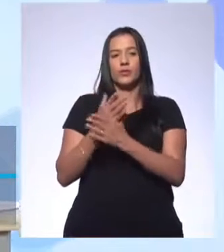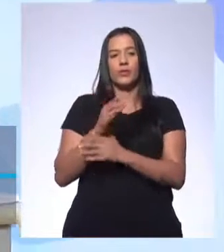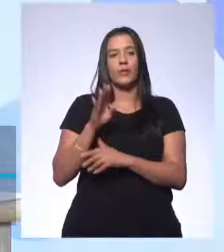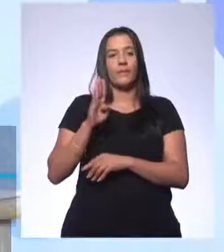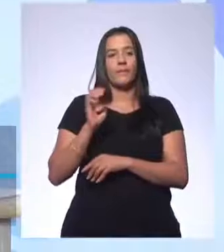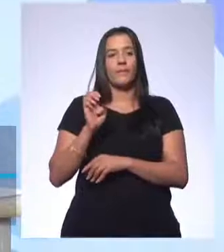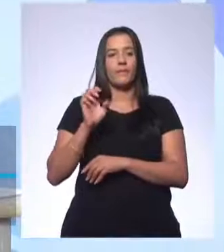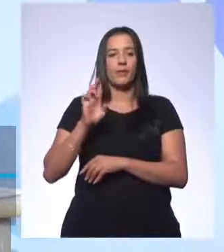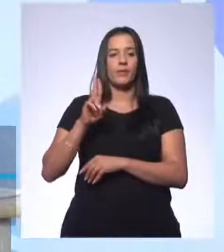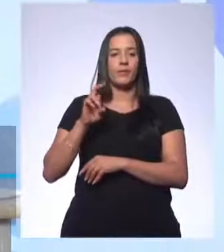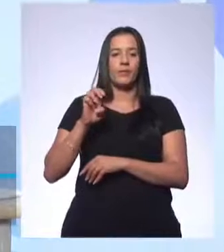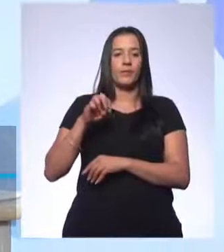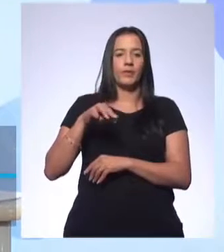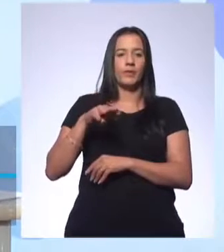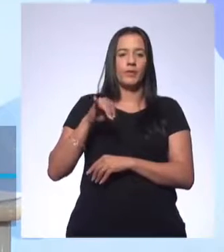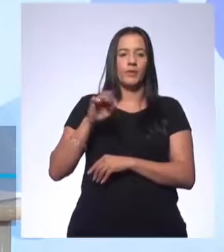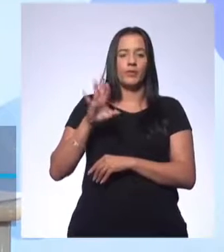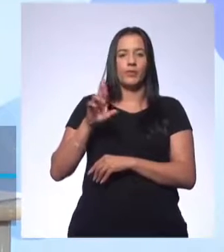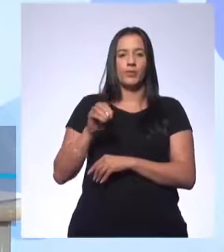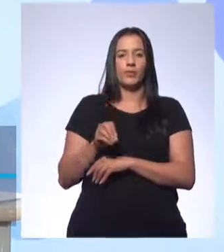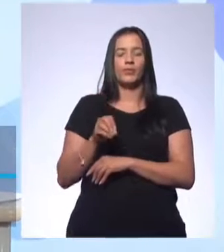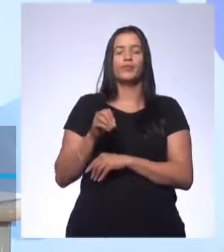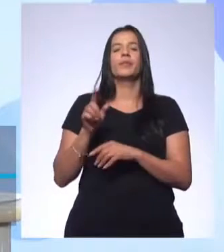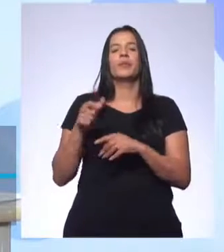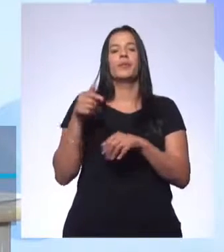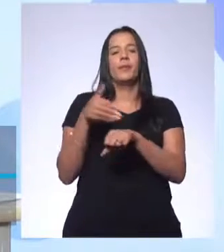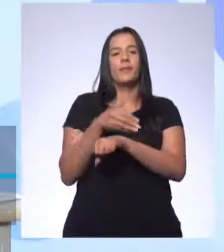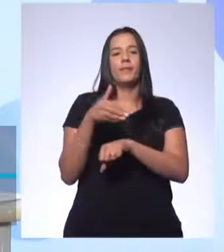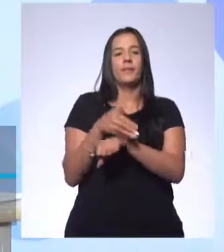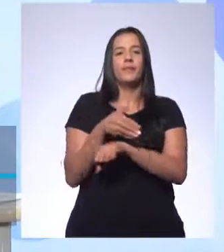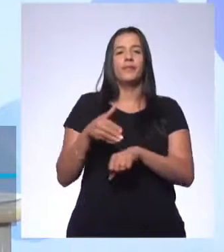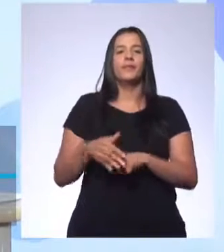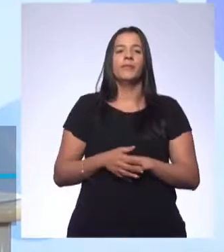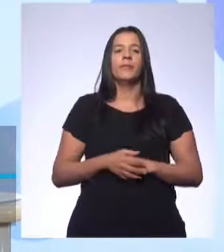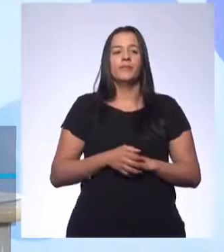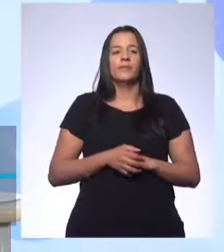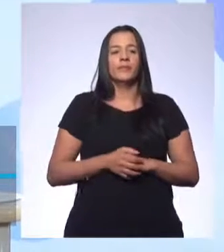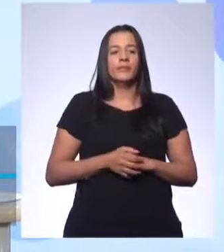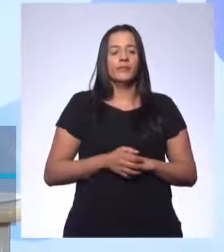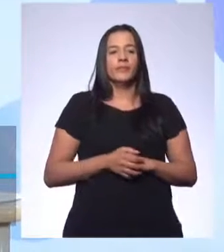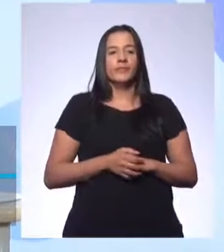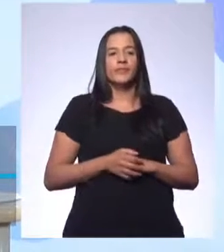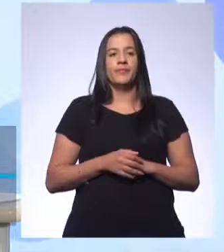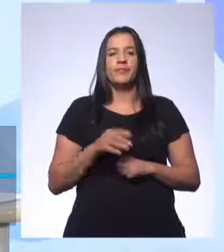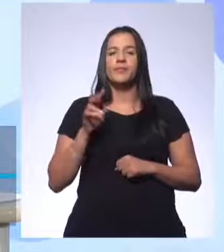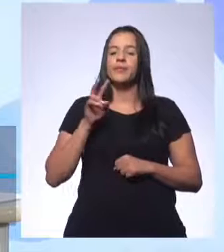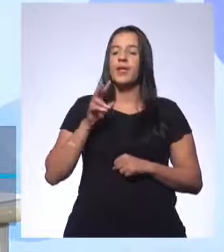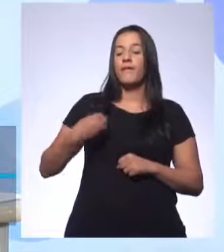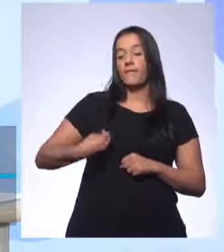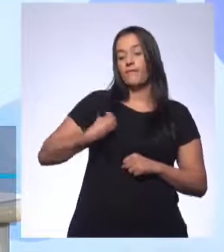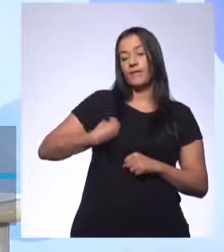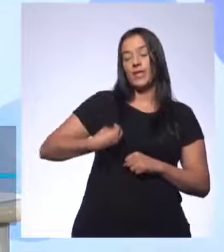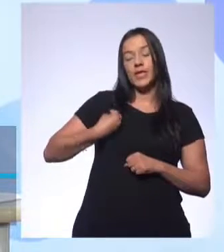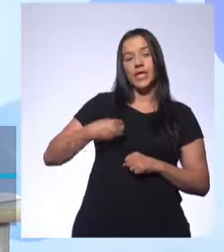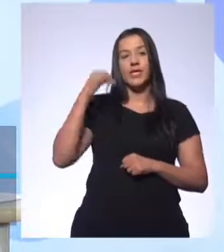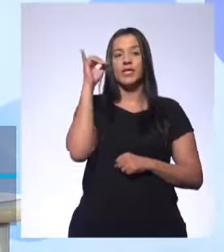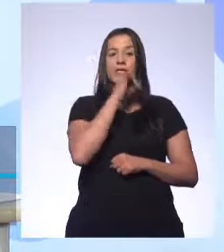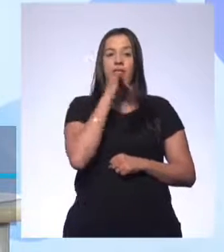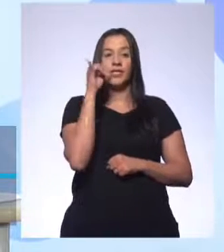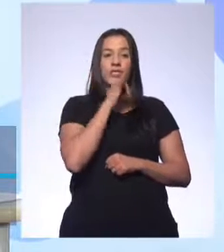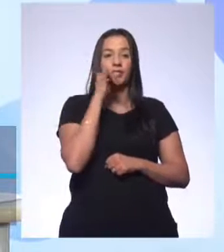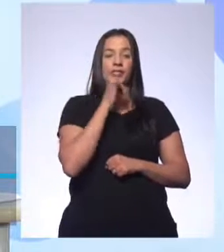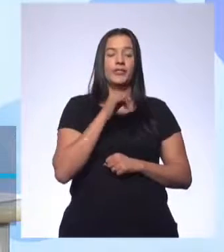Belmiro Rocha, de Guaimbé, está participando. A Harumi disse vida e energia. Muito bem,